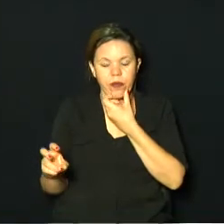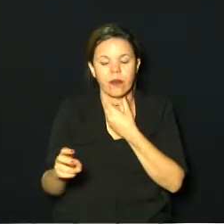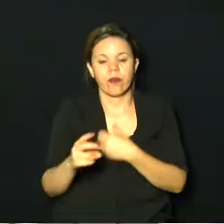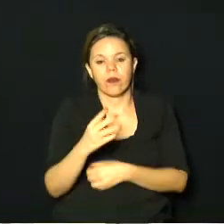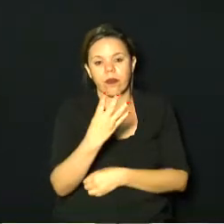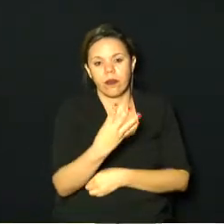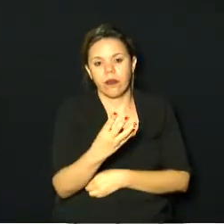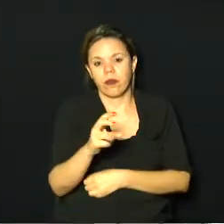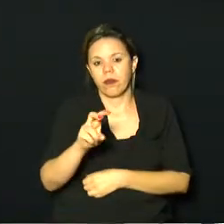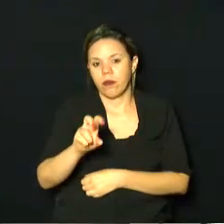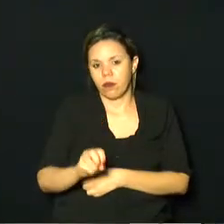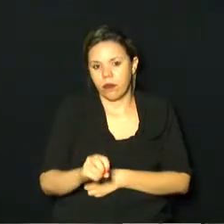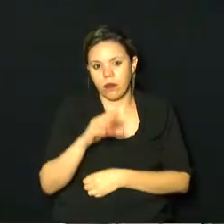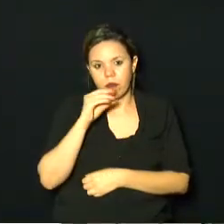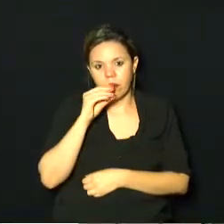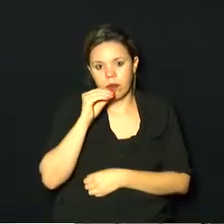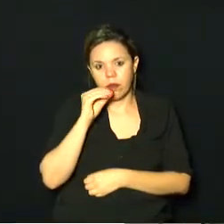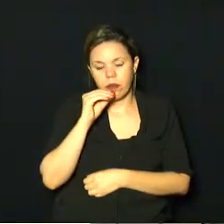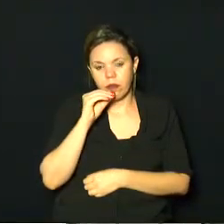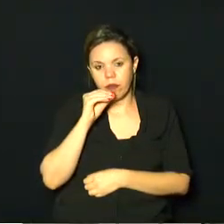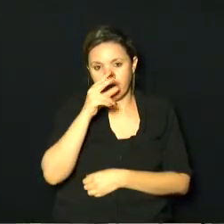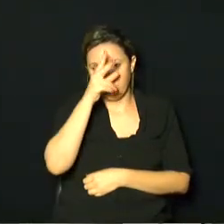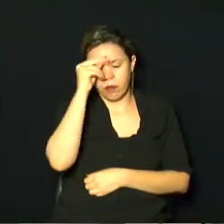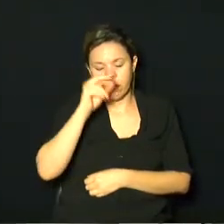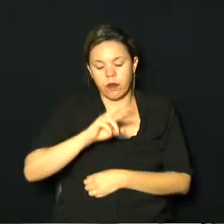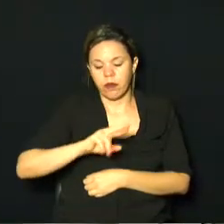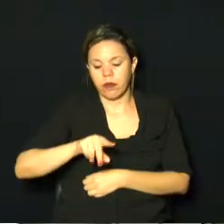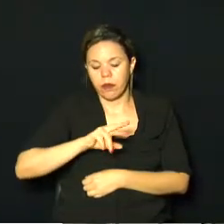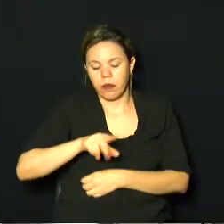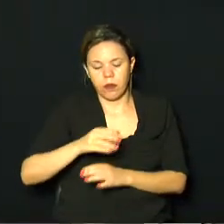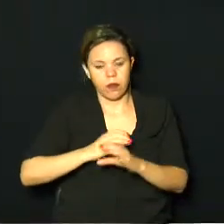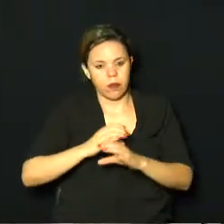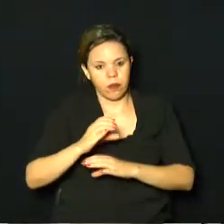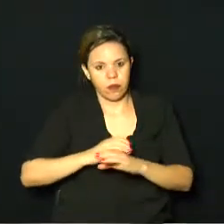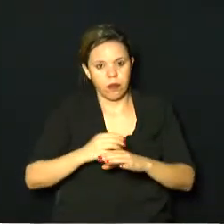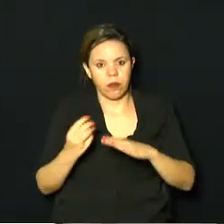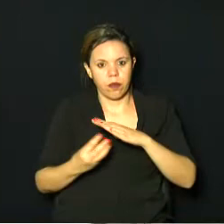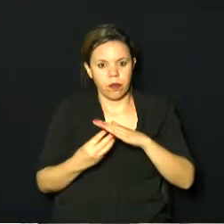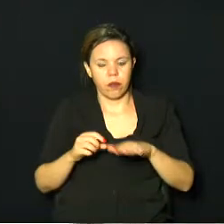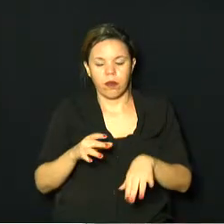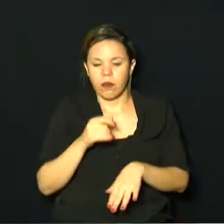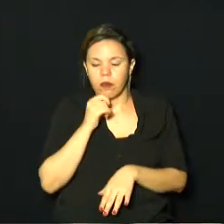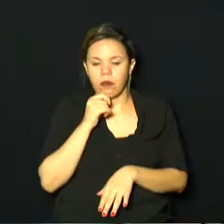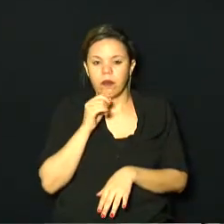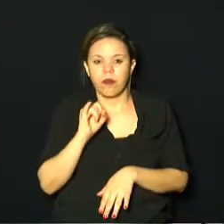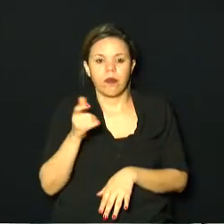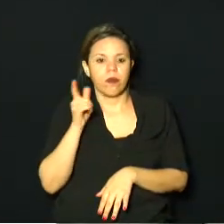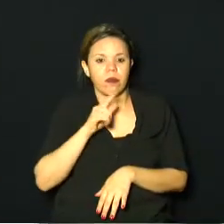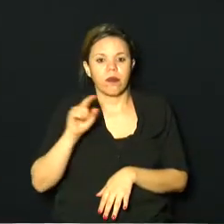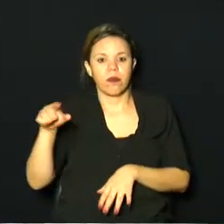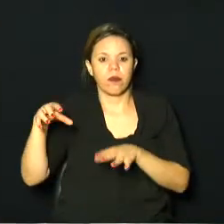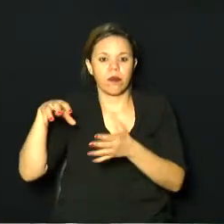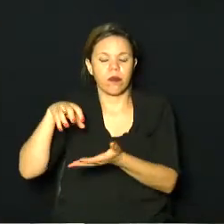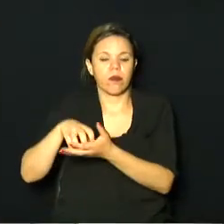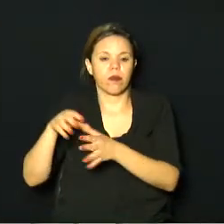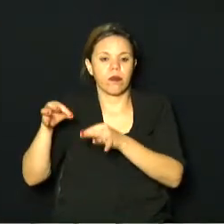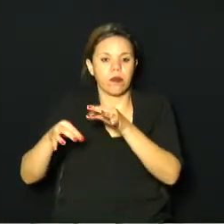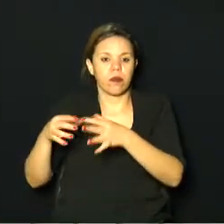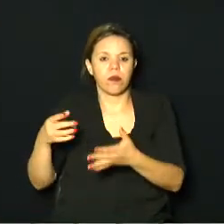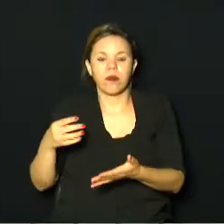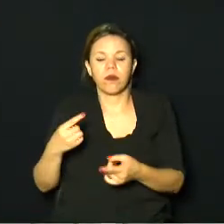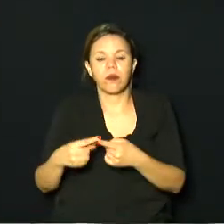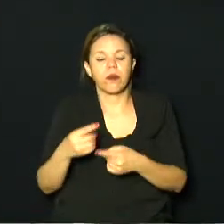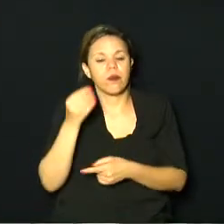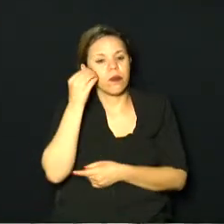450 comissionados da prefeitura. Se ele conseguiu essa proeza toda lá no Supremo, por que não